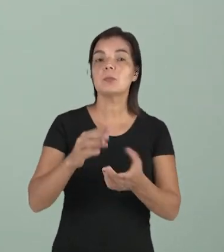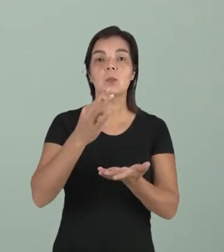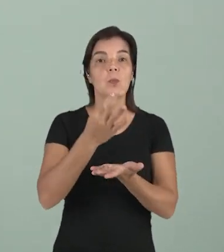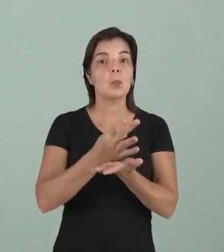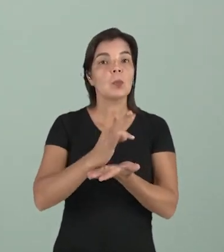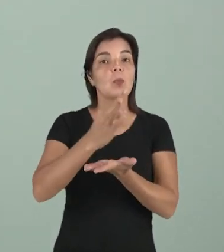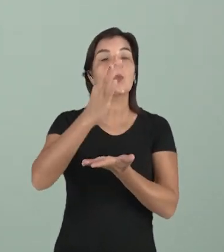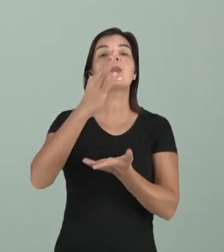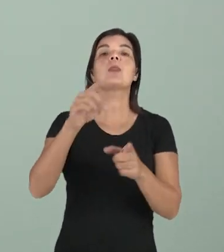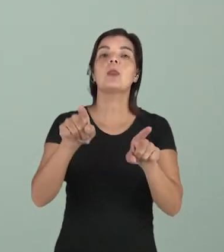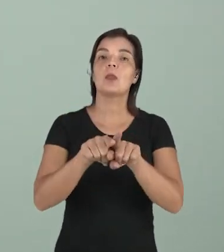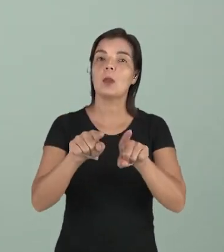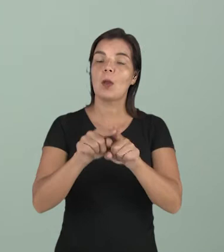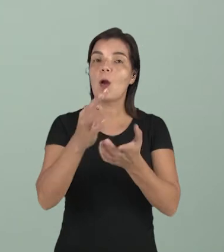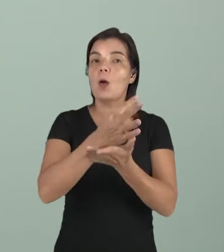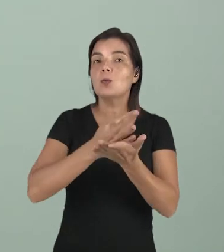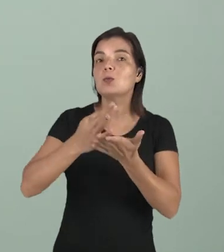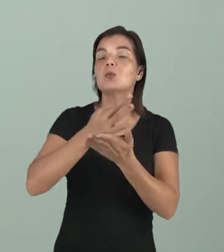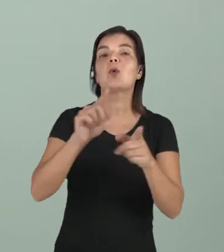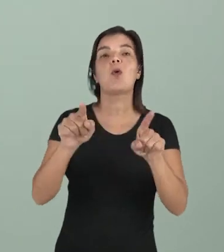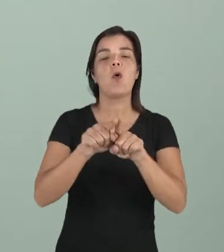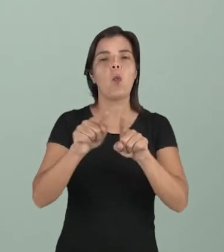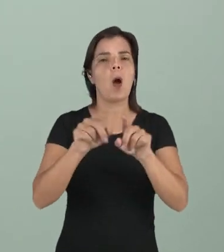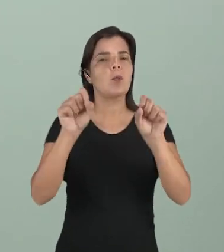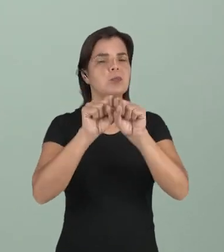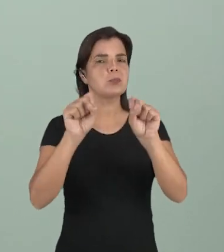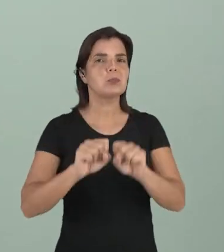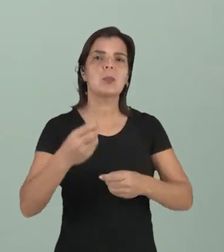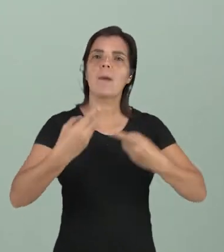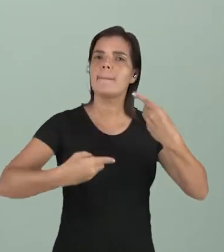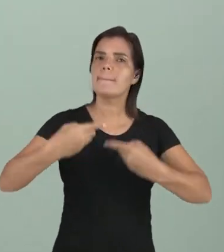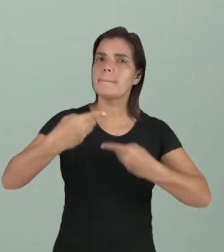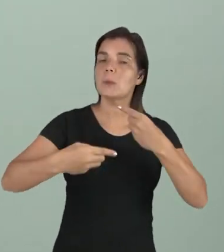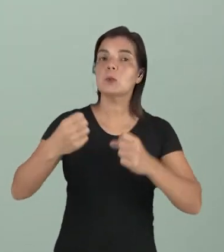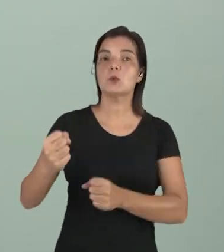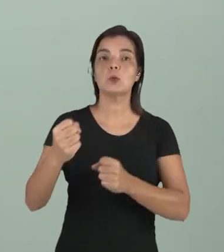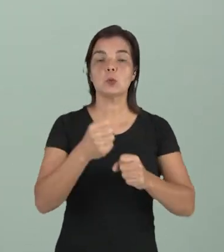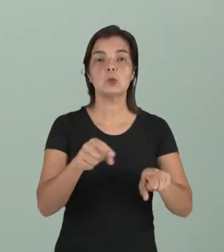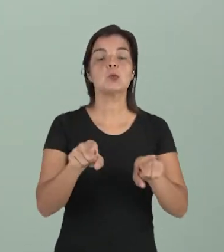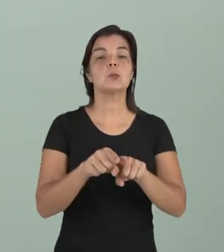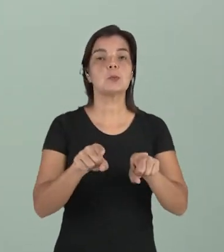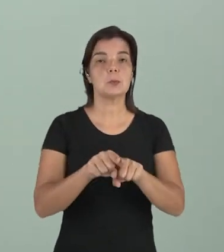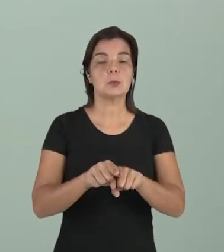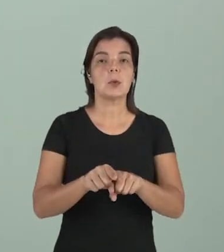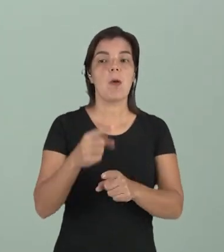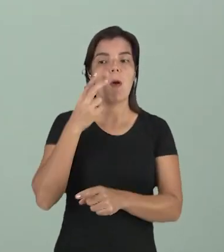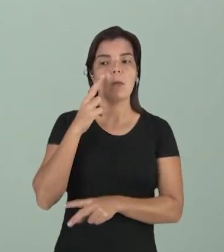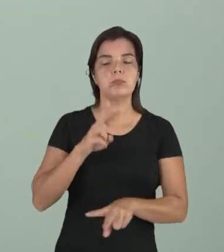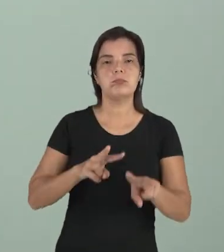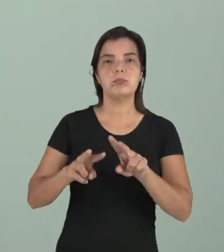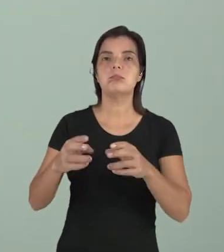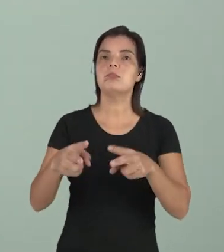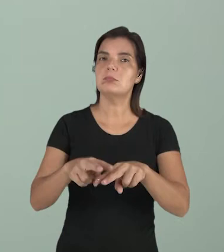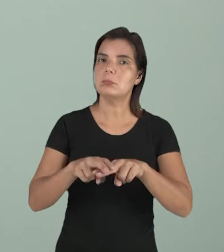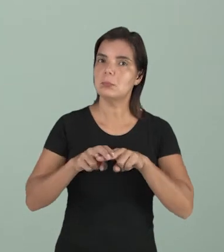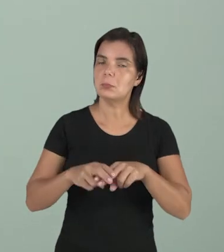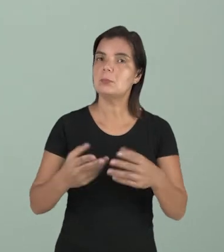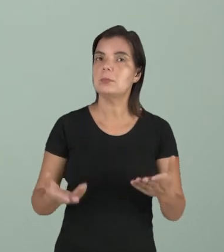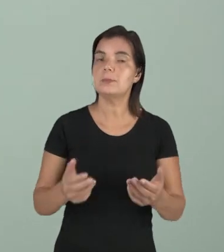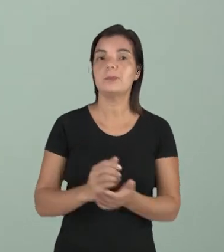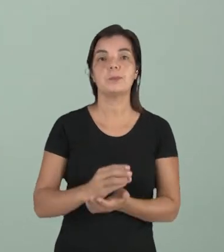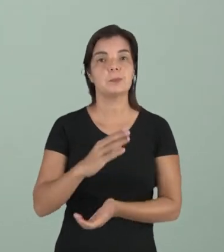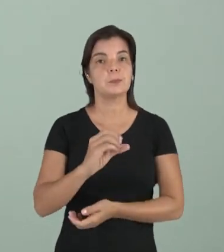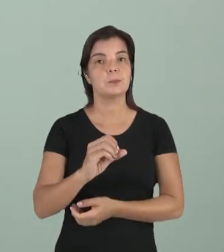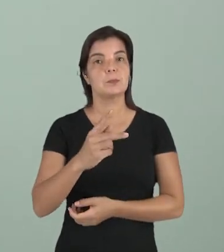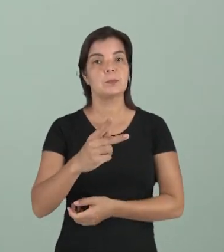isso, há uma visão de mundo subjacente, há sistemas políticos de poder que fundamentavam essas visões. Por isso, né,